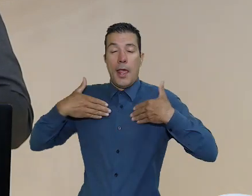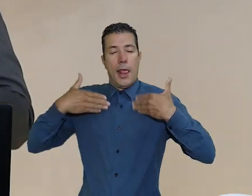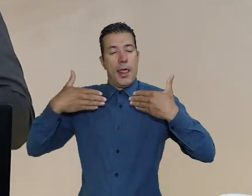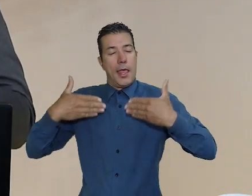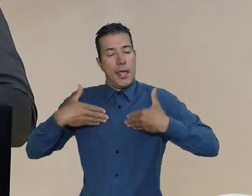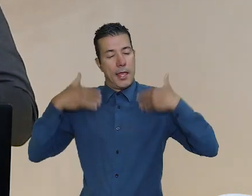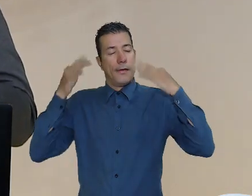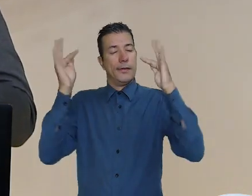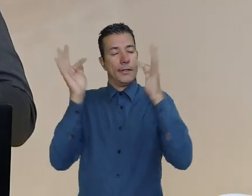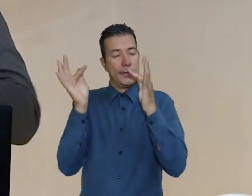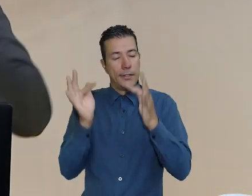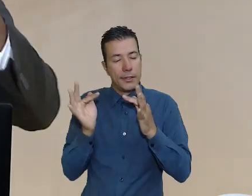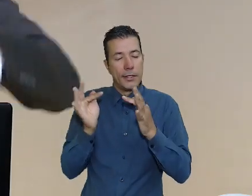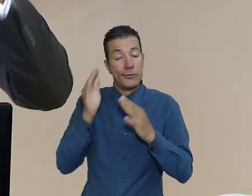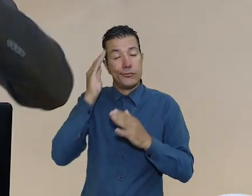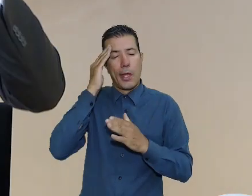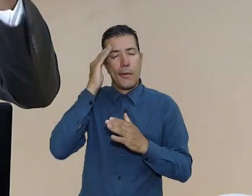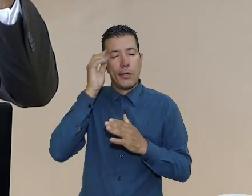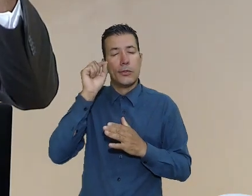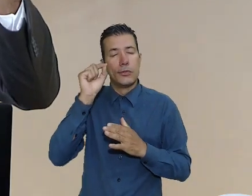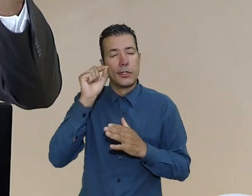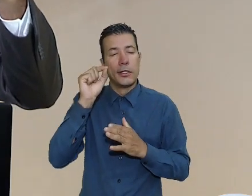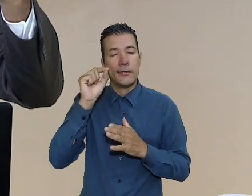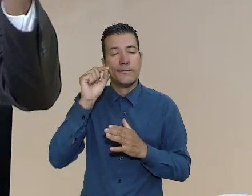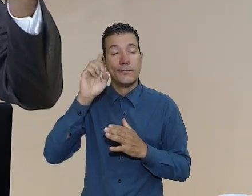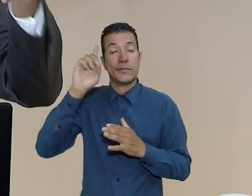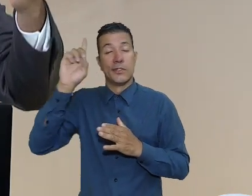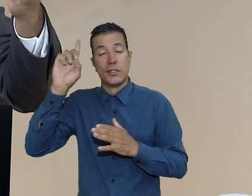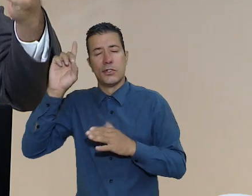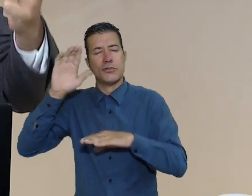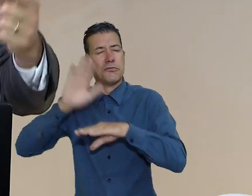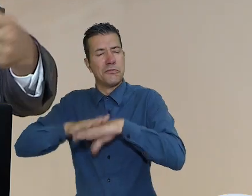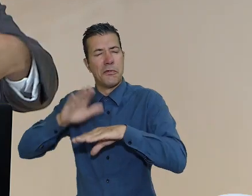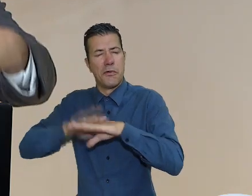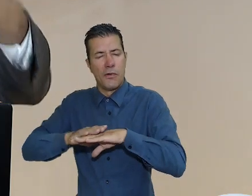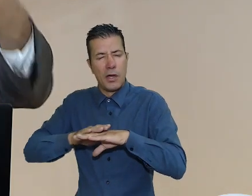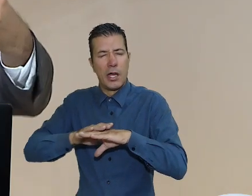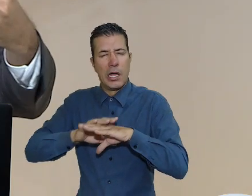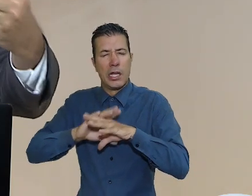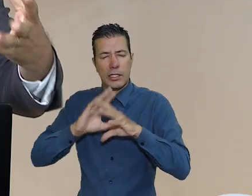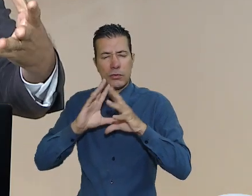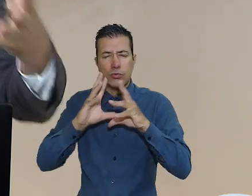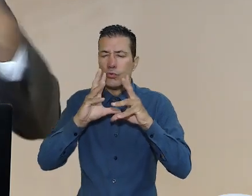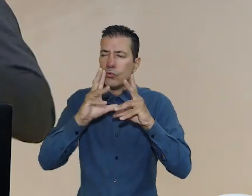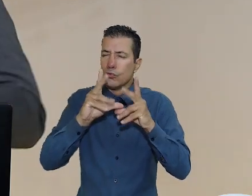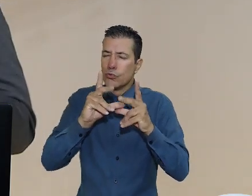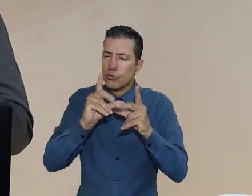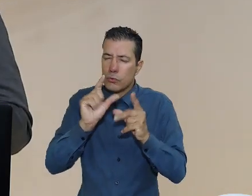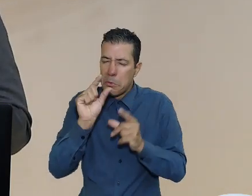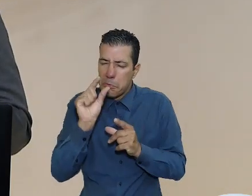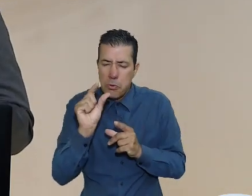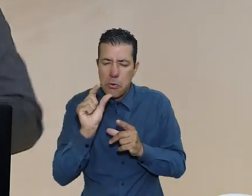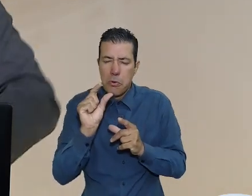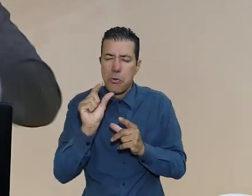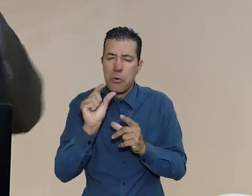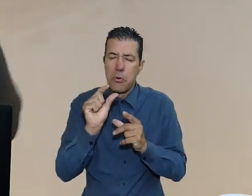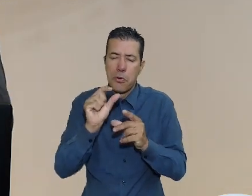coração, sabendo de que muito mais o Senhor fará com esta pequena porção do que nós